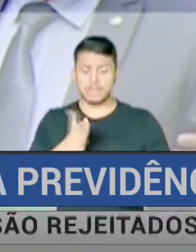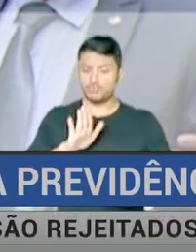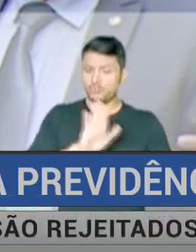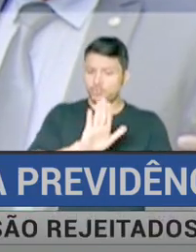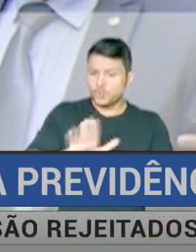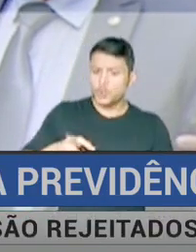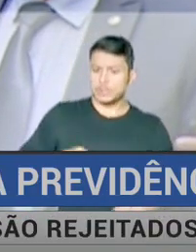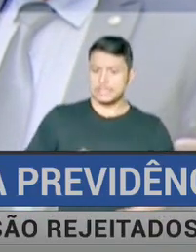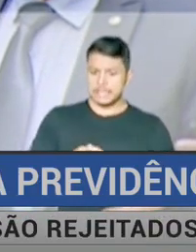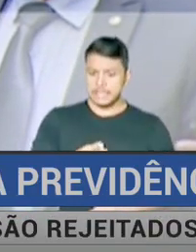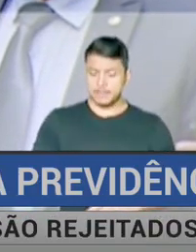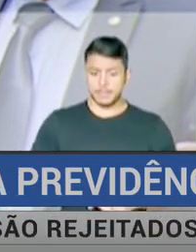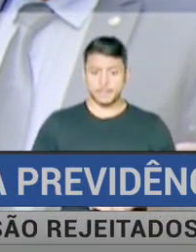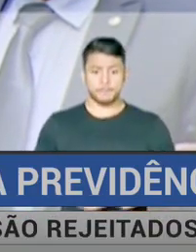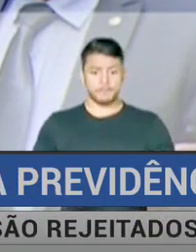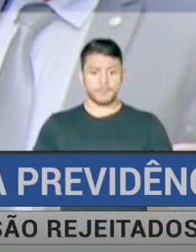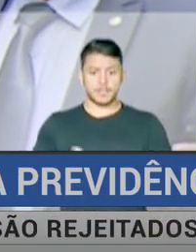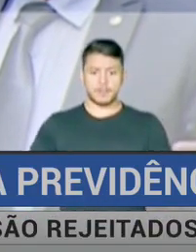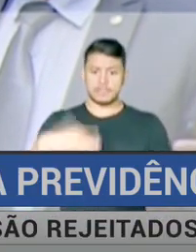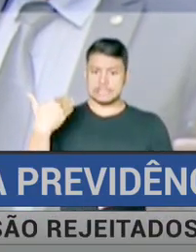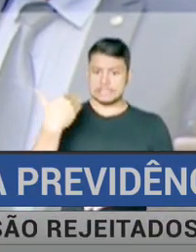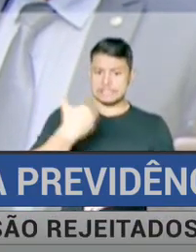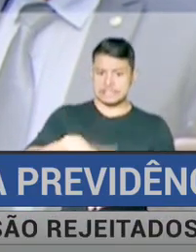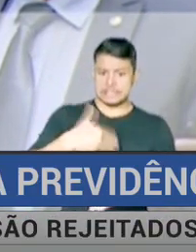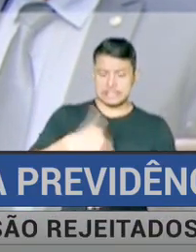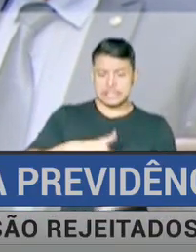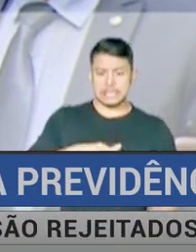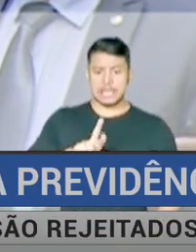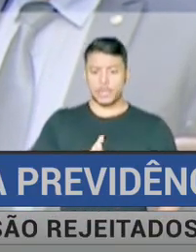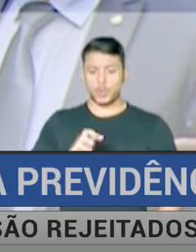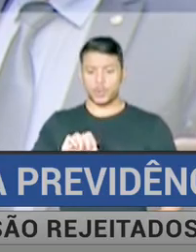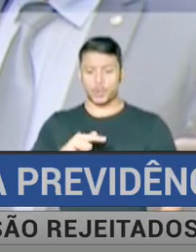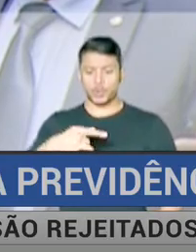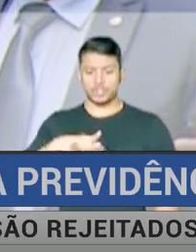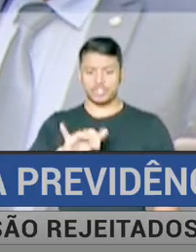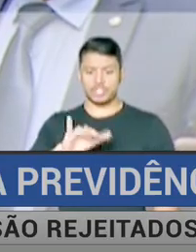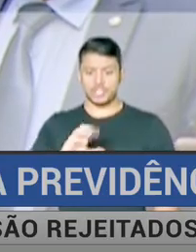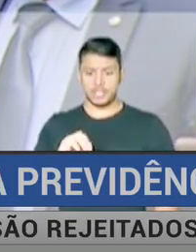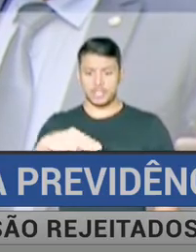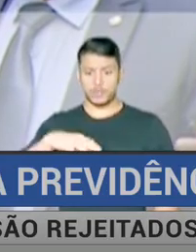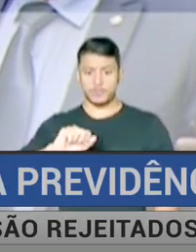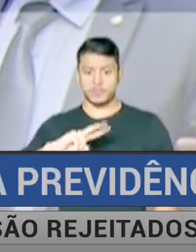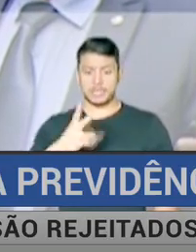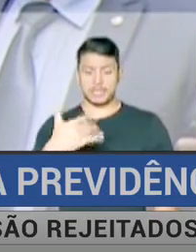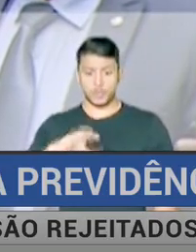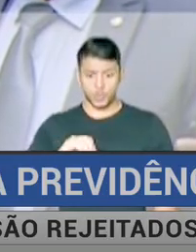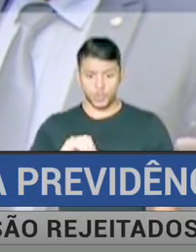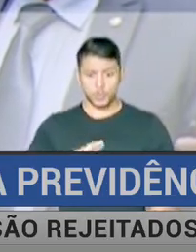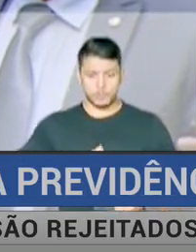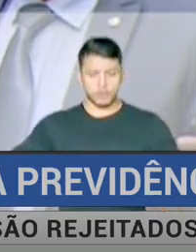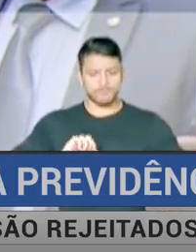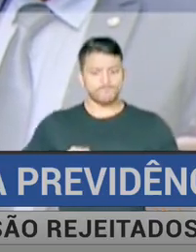nos assessorou, ao secretário Rogério Marinho, pela dedicação.